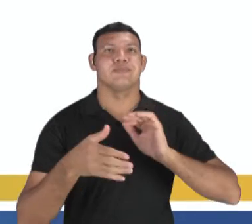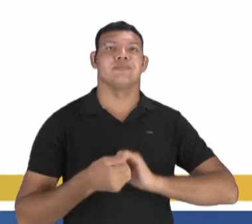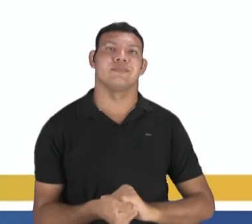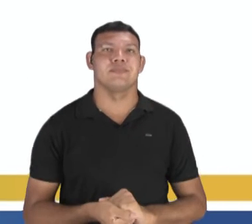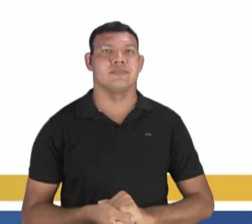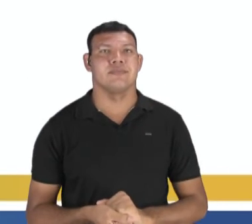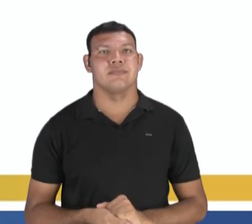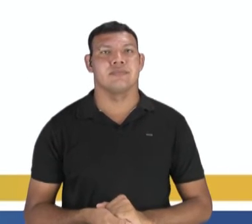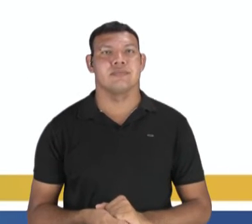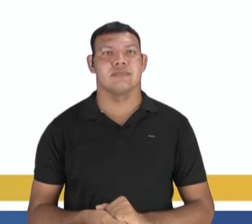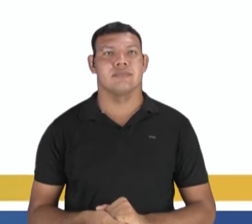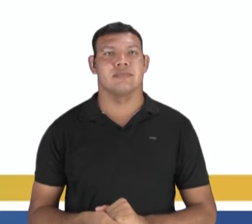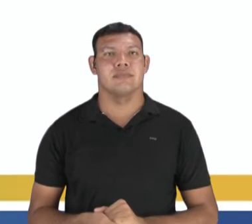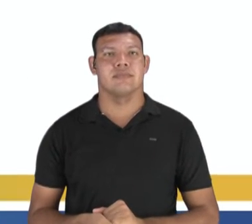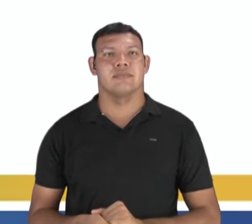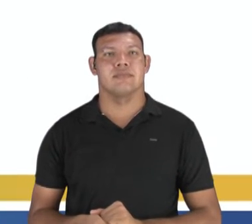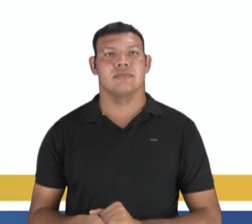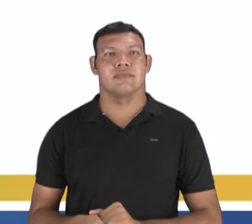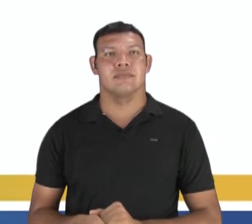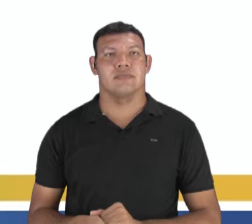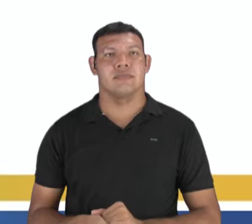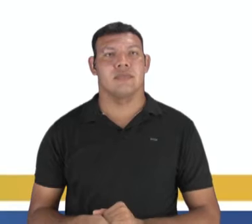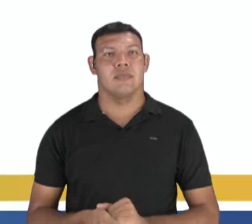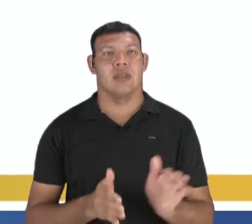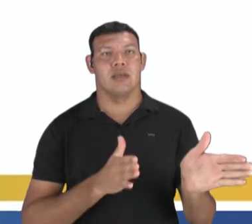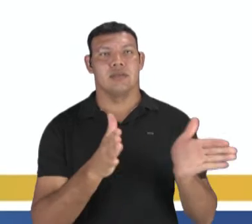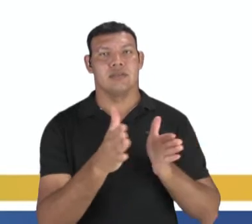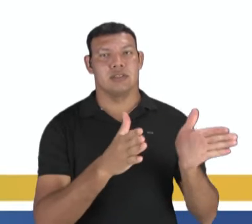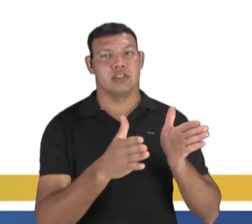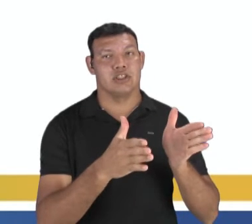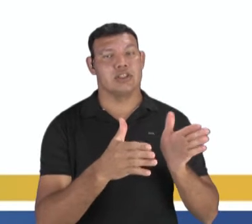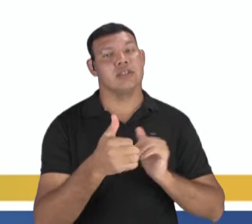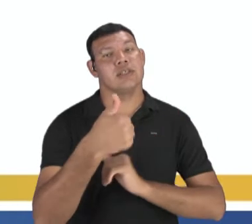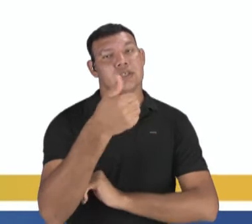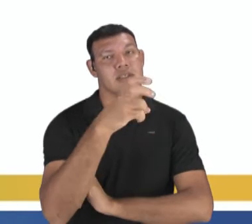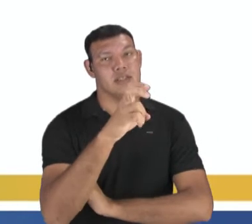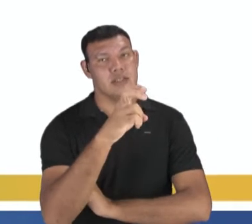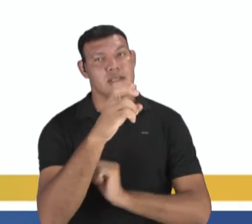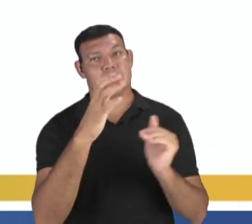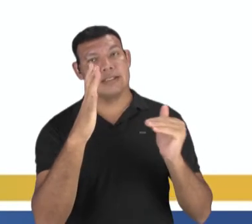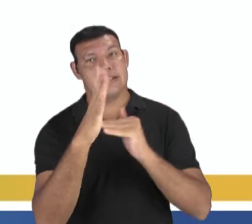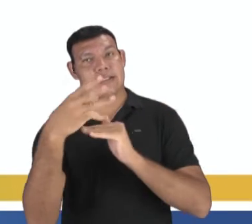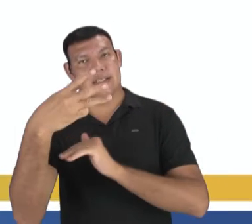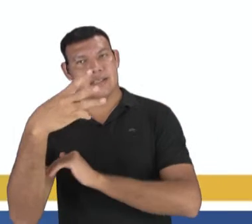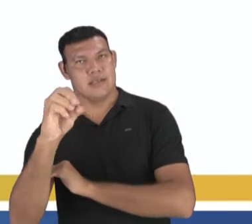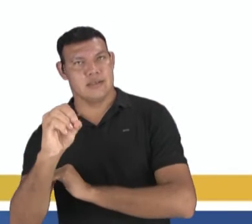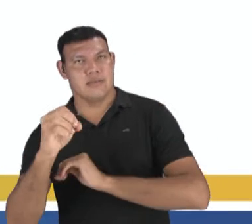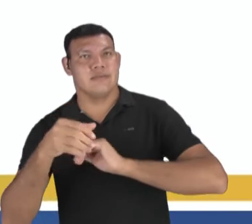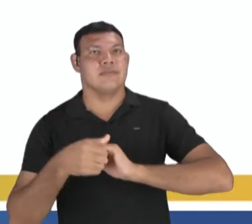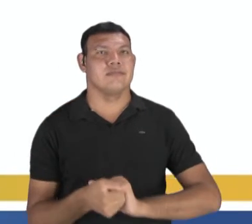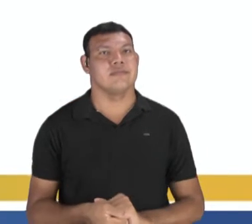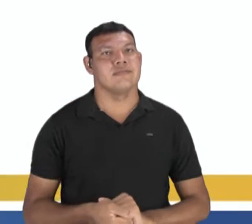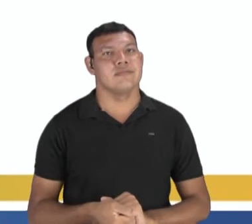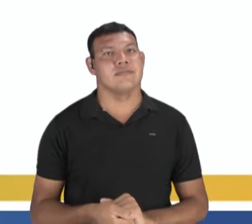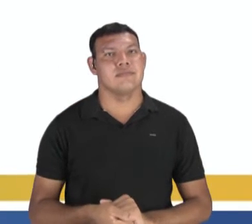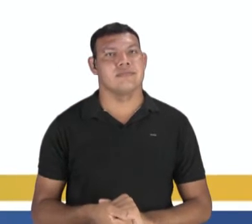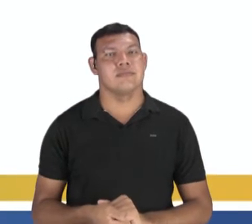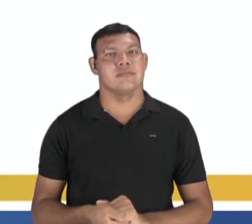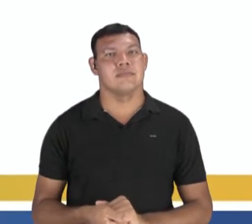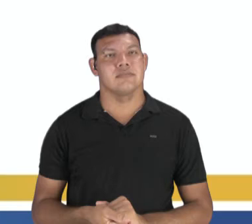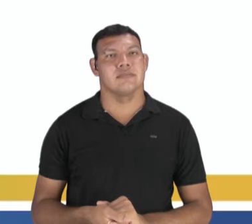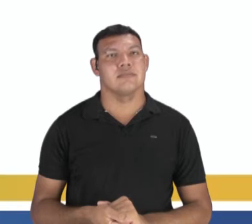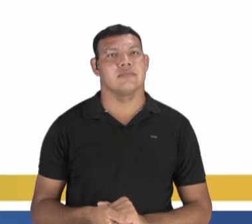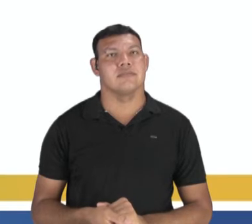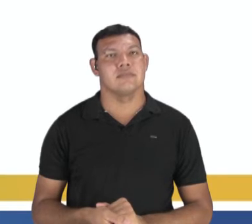tá? Vou pegar esse intervalo aqui, ó, de 15, né, para 30. Pegar esse intervalo aqui da distância e